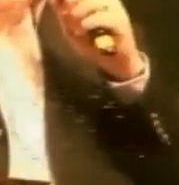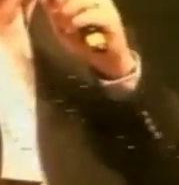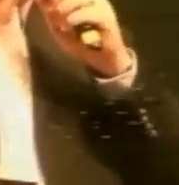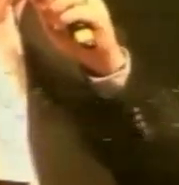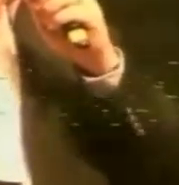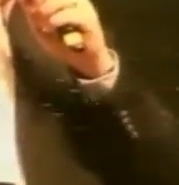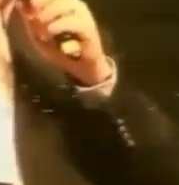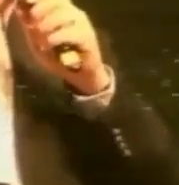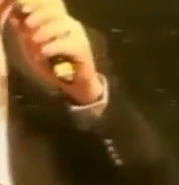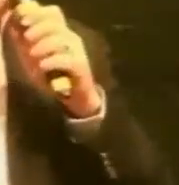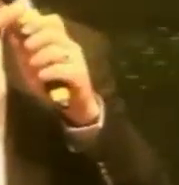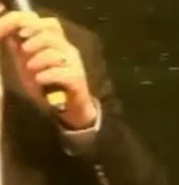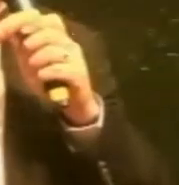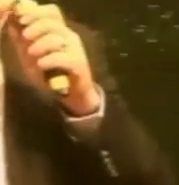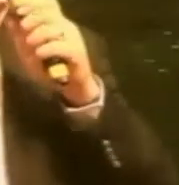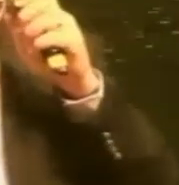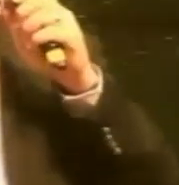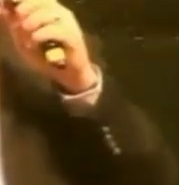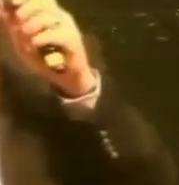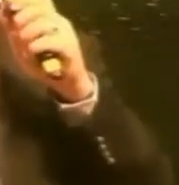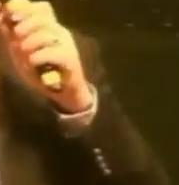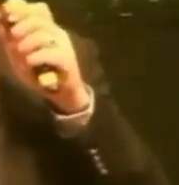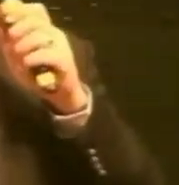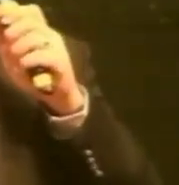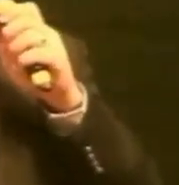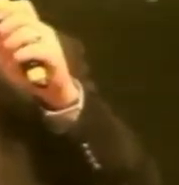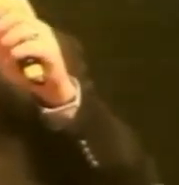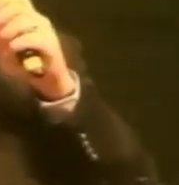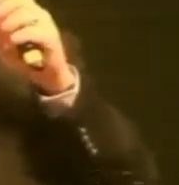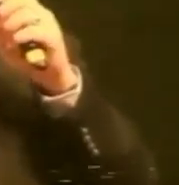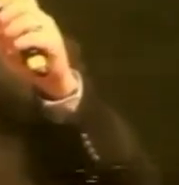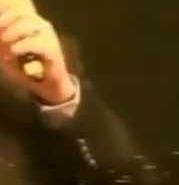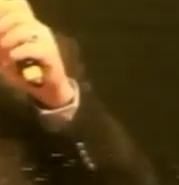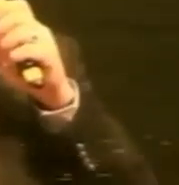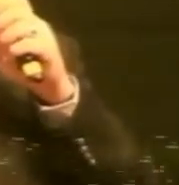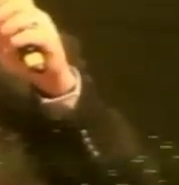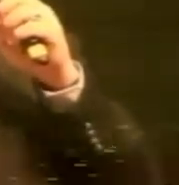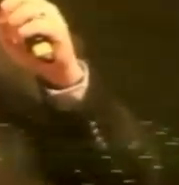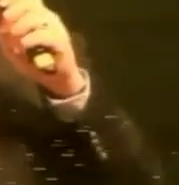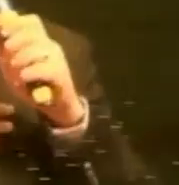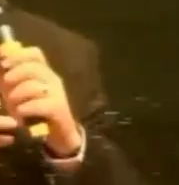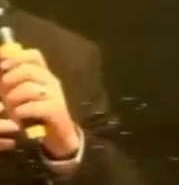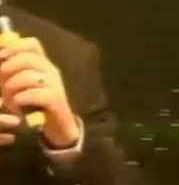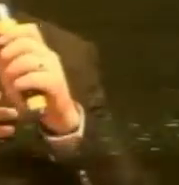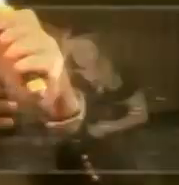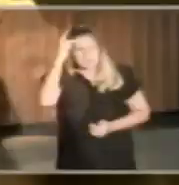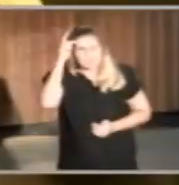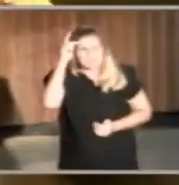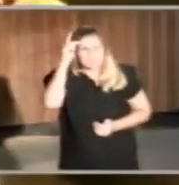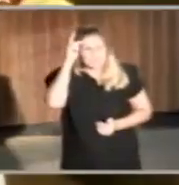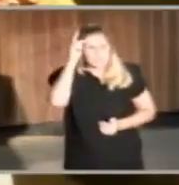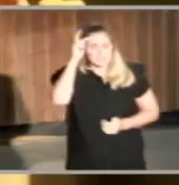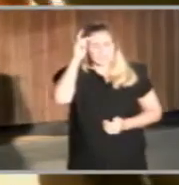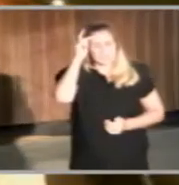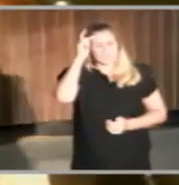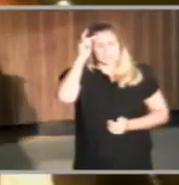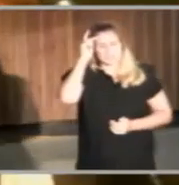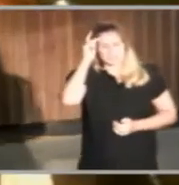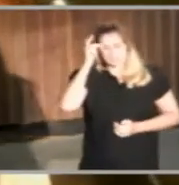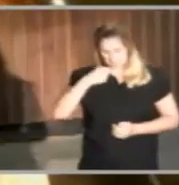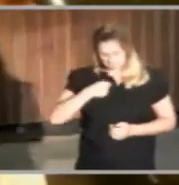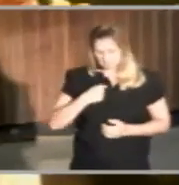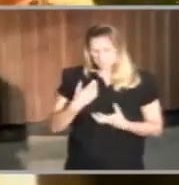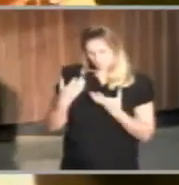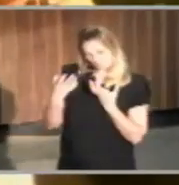Pai, toma nas Tuas mãos as vidas de cada pessoa, cada coração, meu coração. Quero aprender a Te